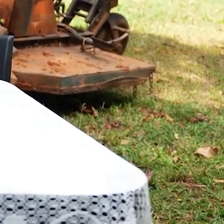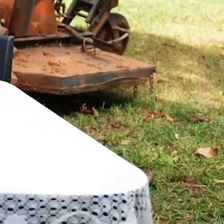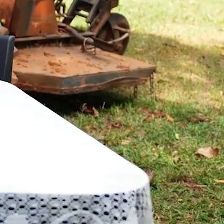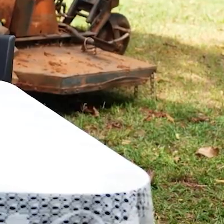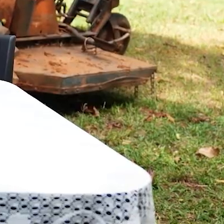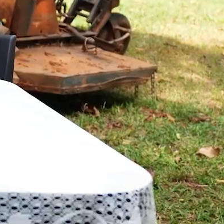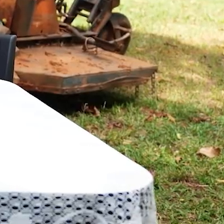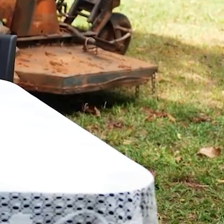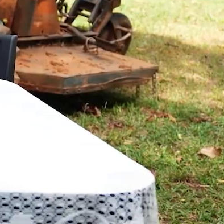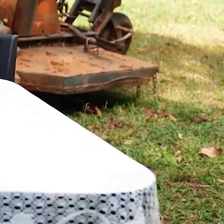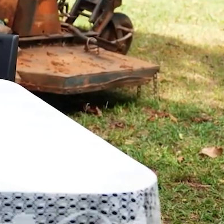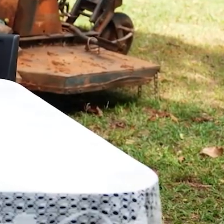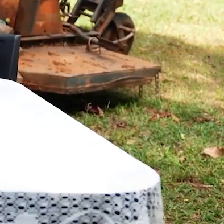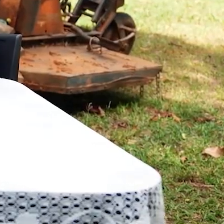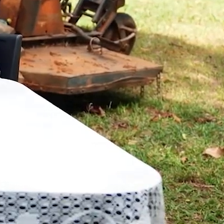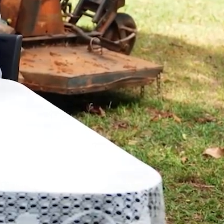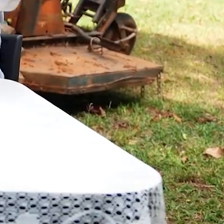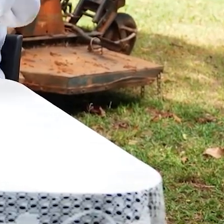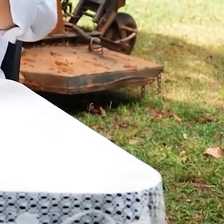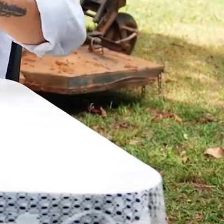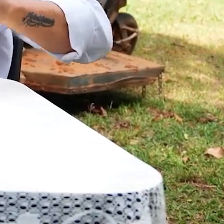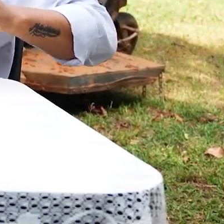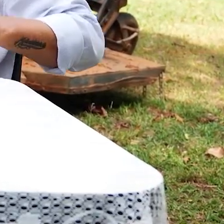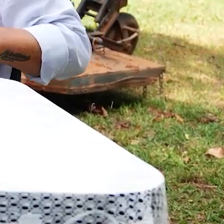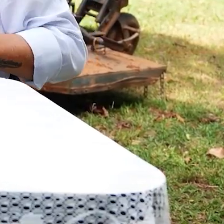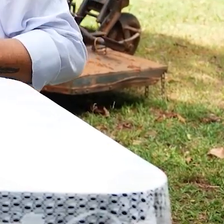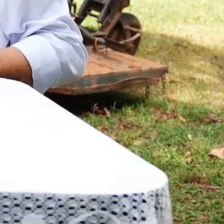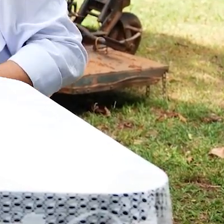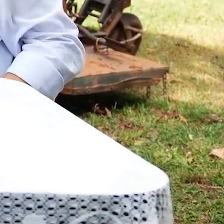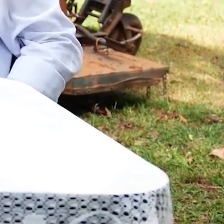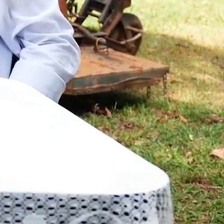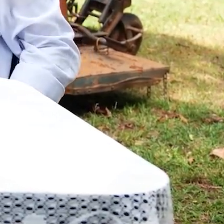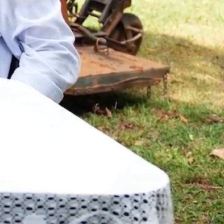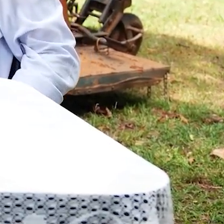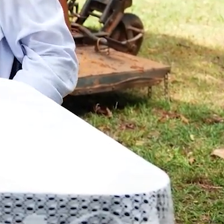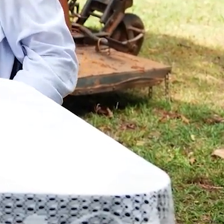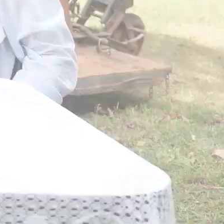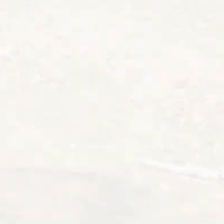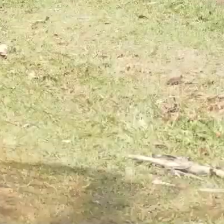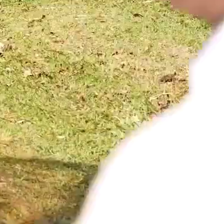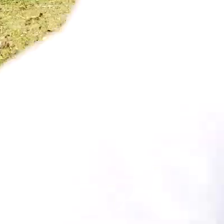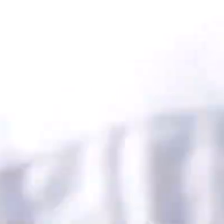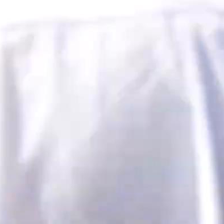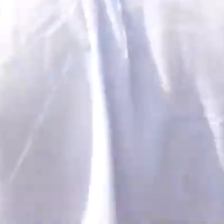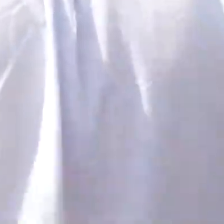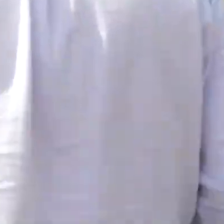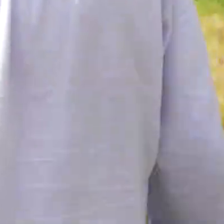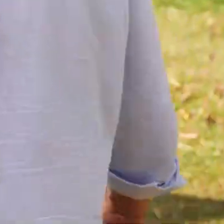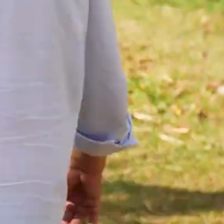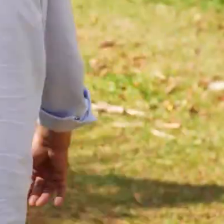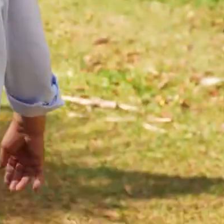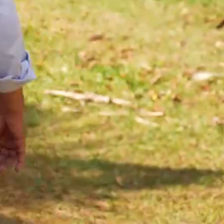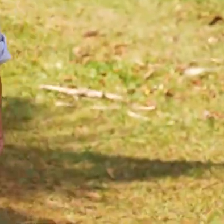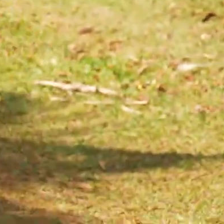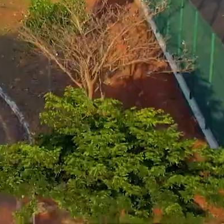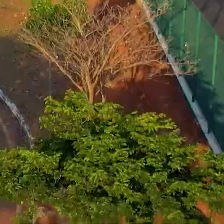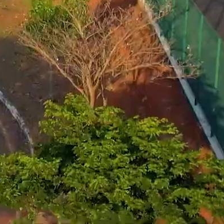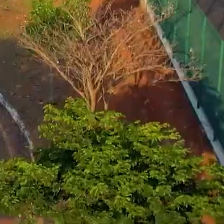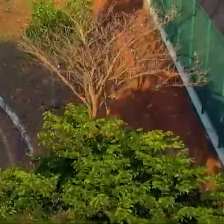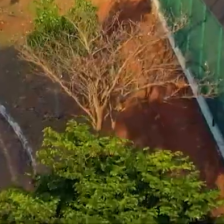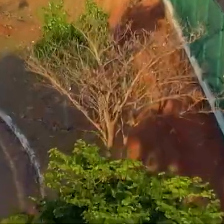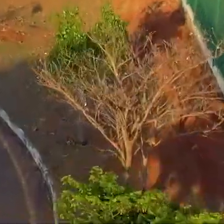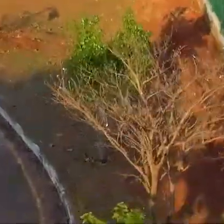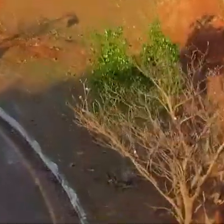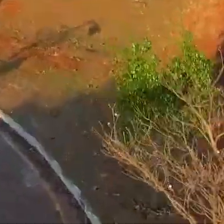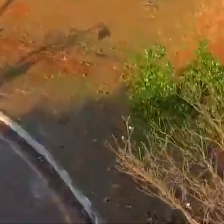ideias. Com certeza, Vitor Hugo. Então, bora prosear. Bora prosear. Toda pessoa é múltipla. Suas